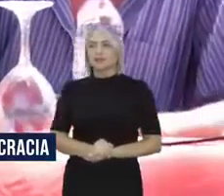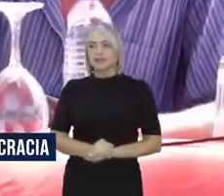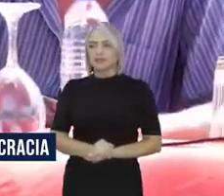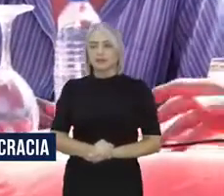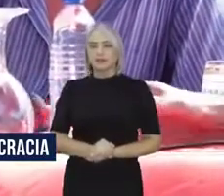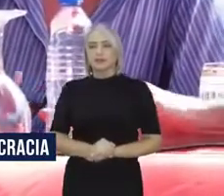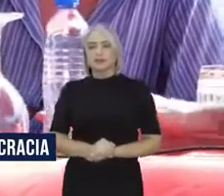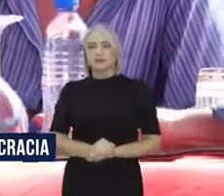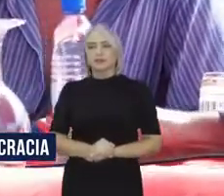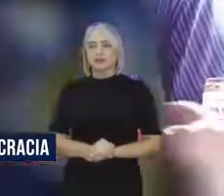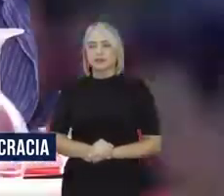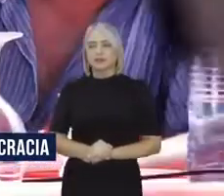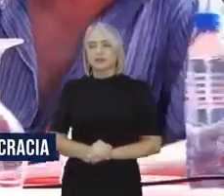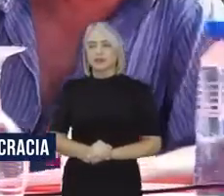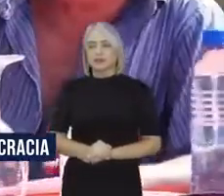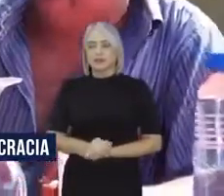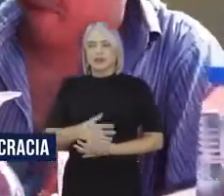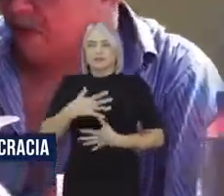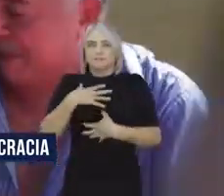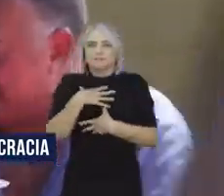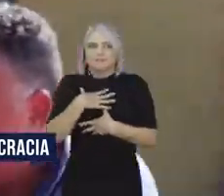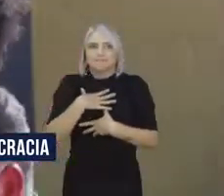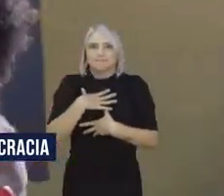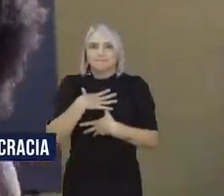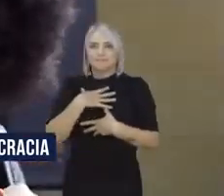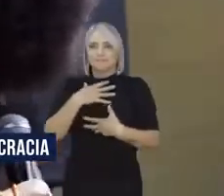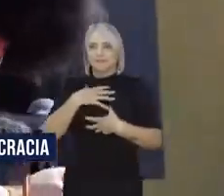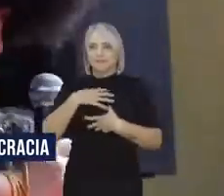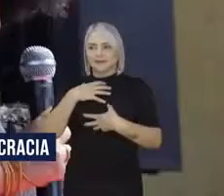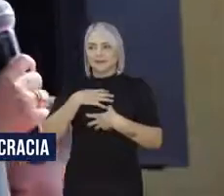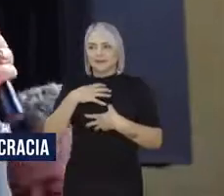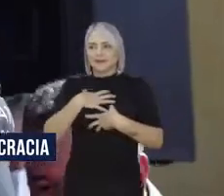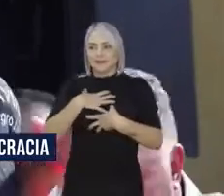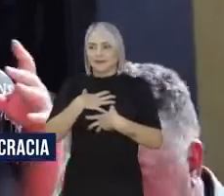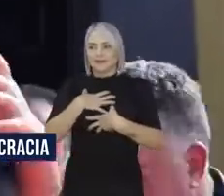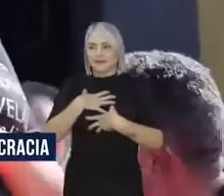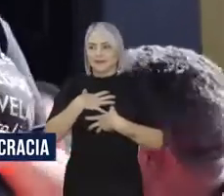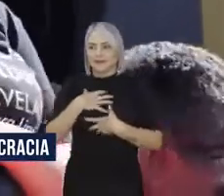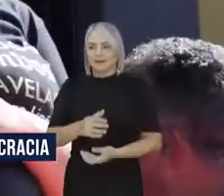Ai, gente. Posso? Para.